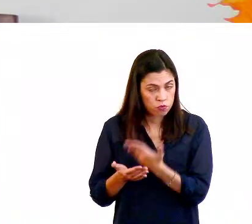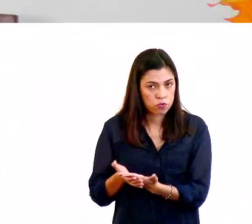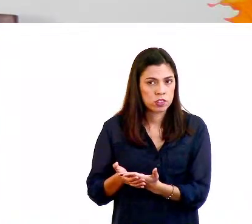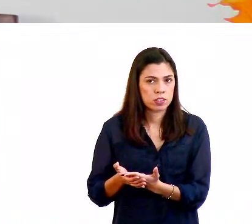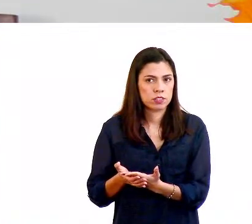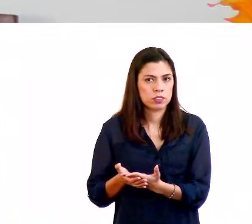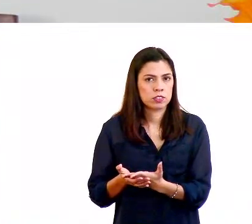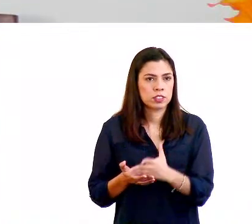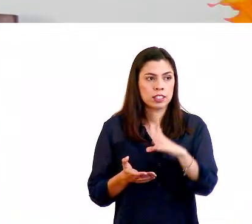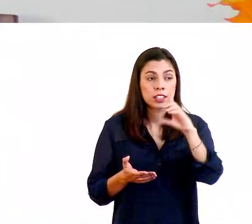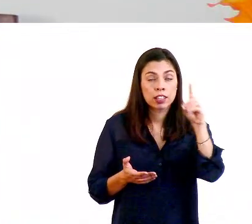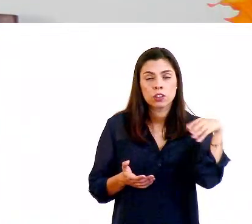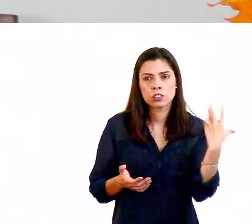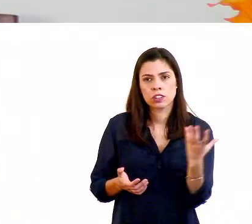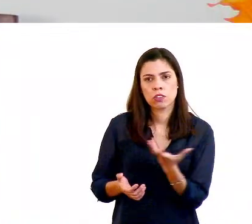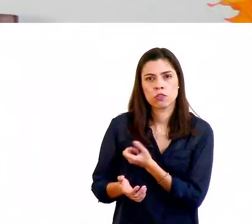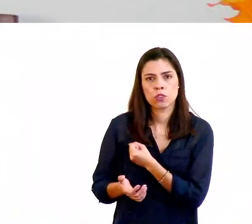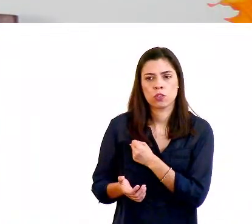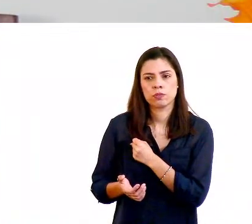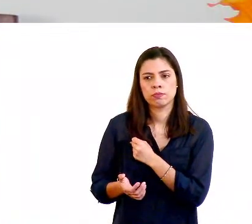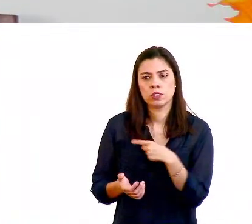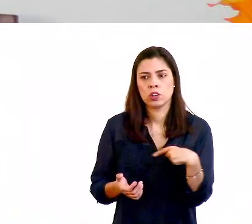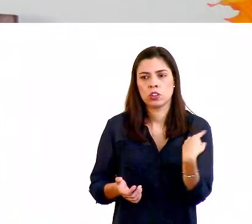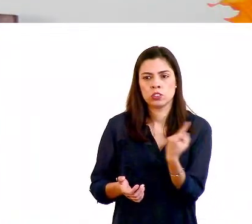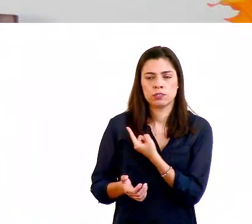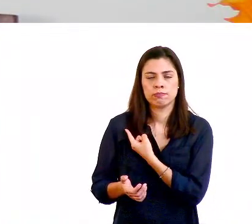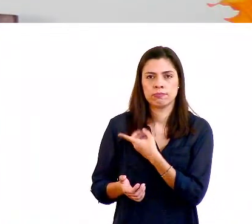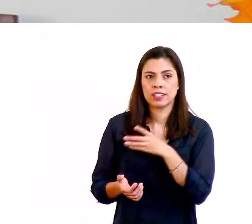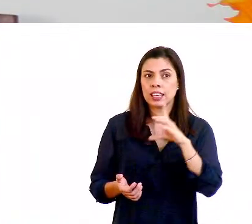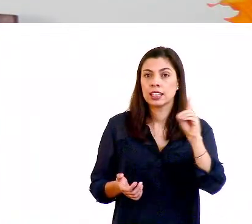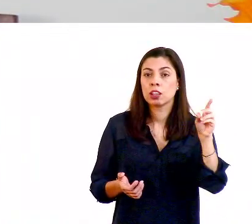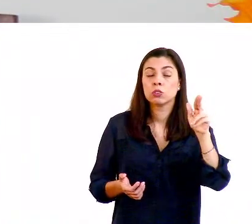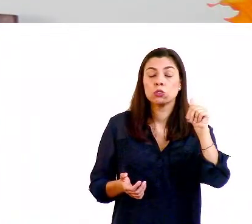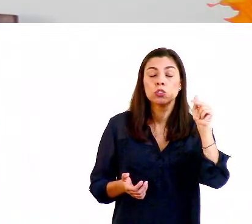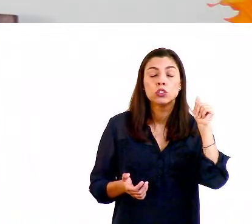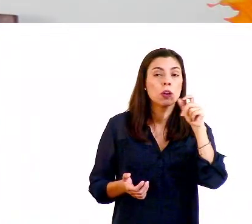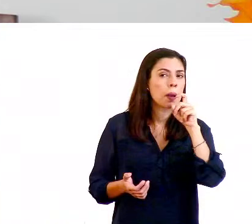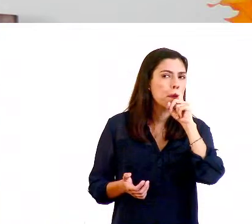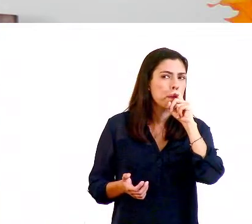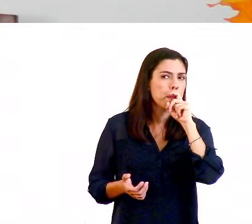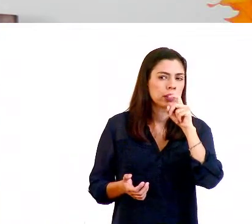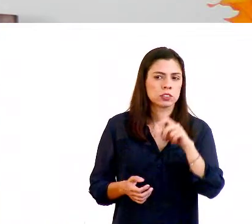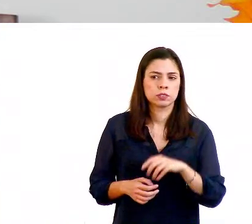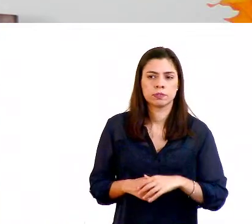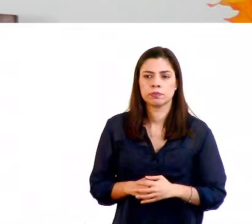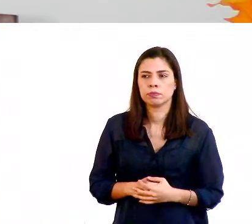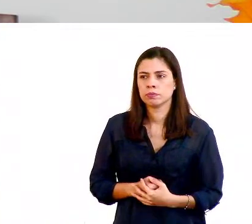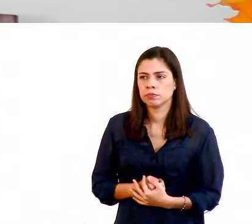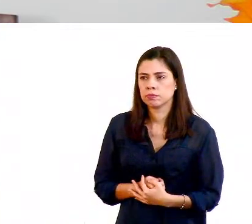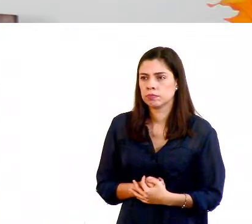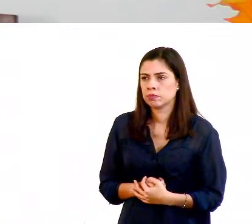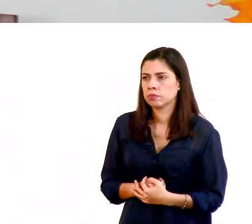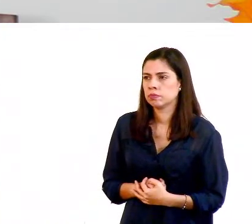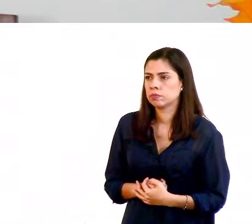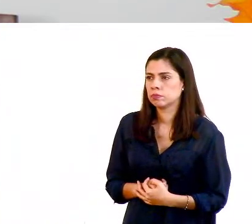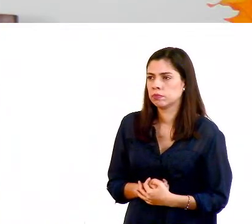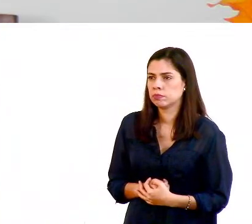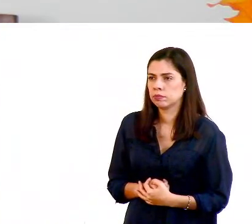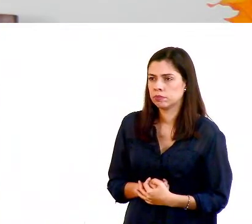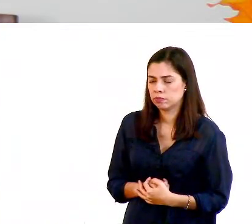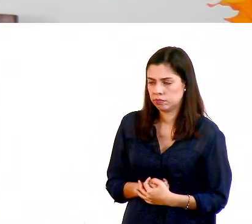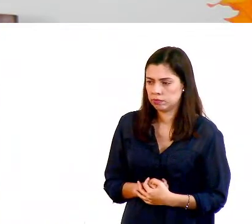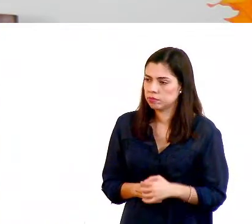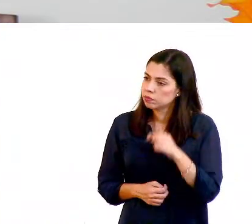de mentiroso. Não acredito na tua promessa, e muito menos no